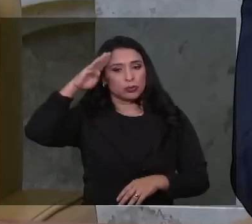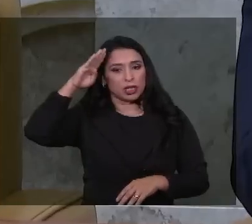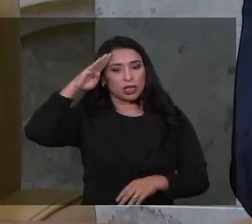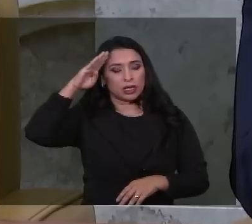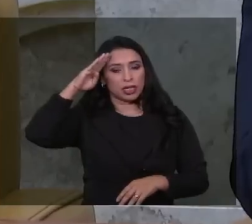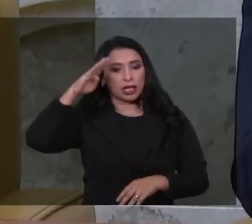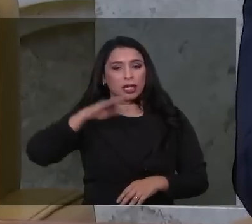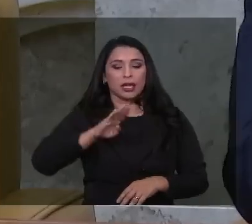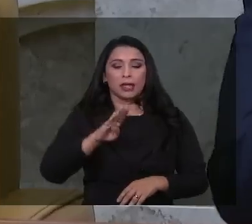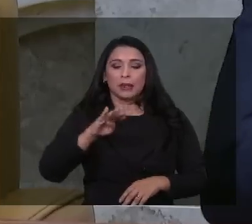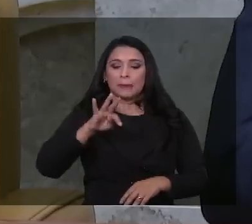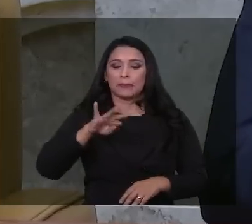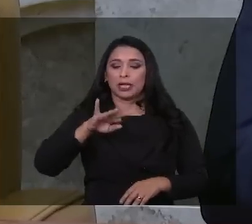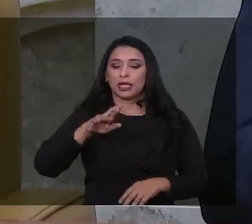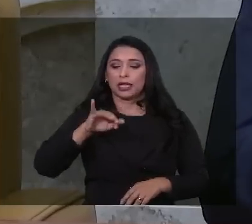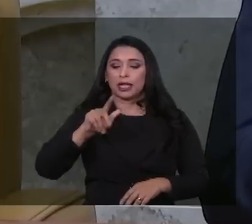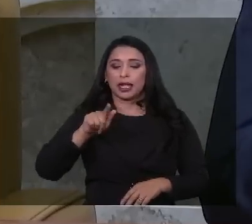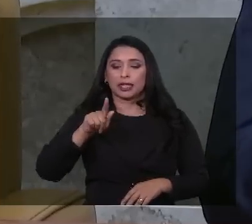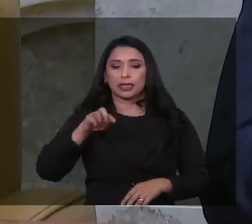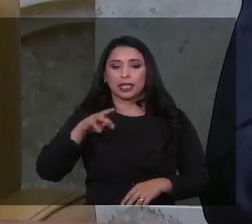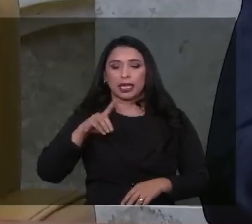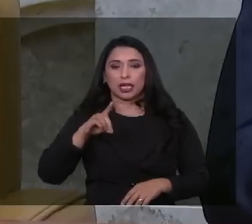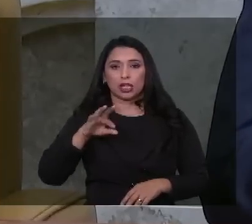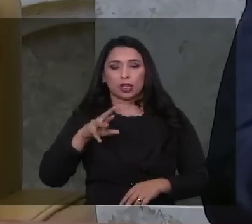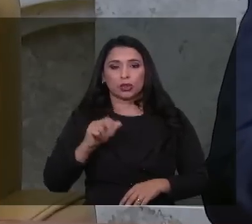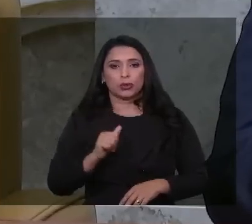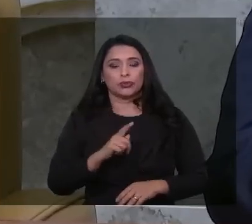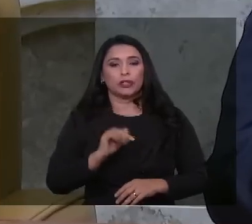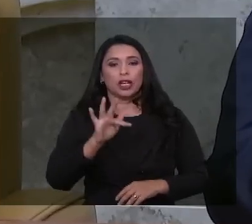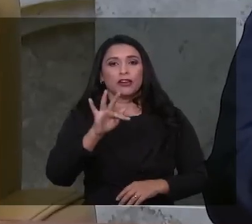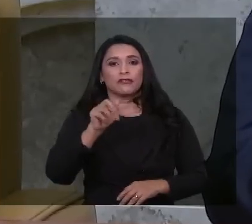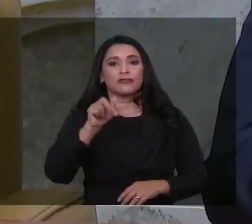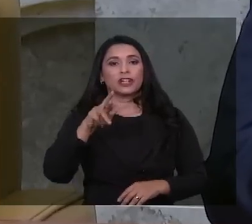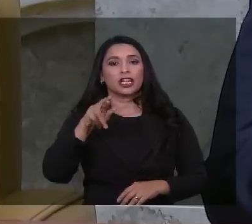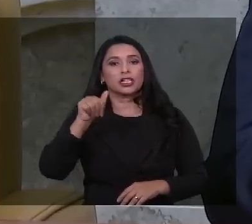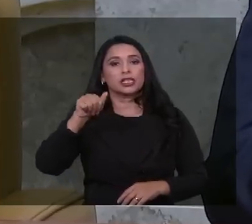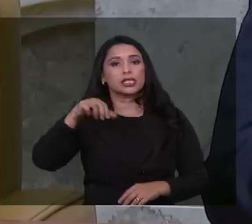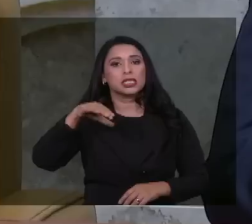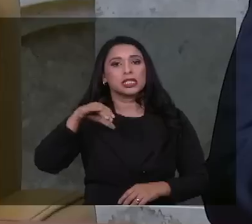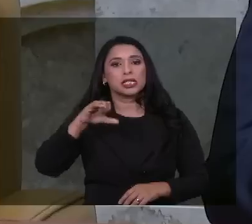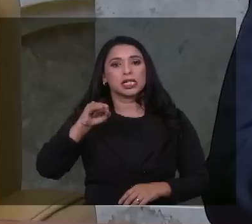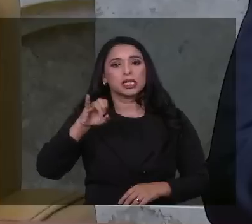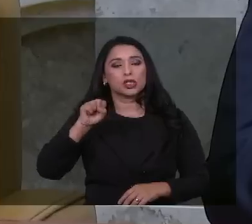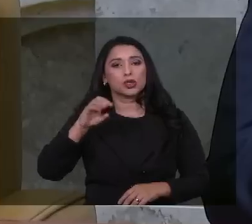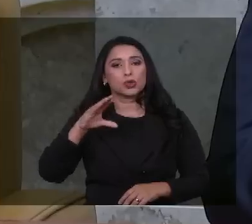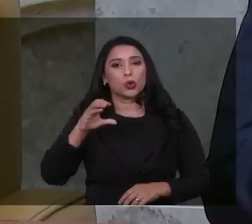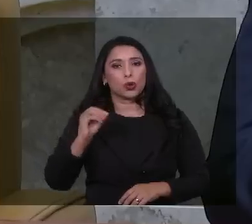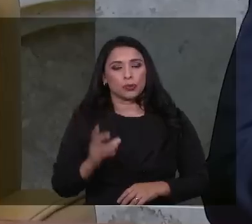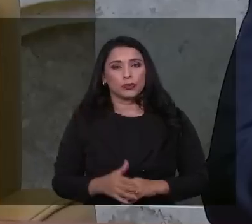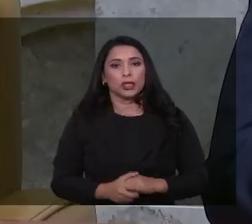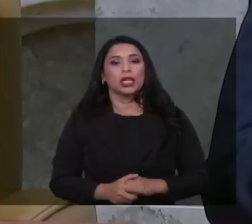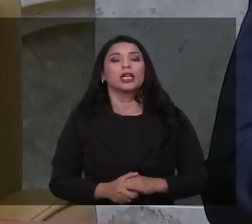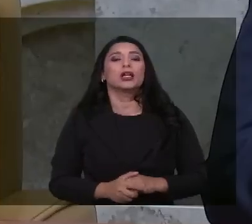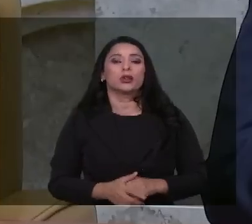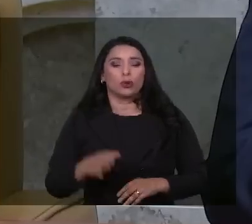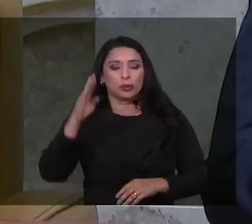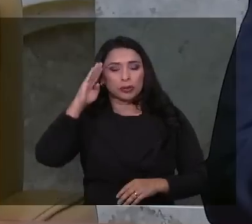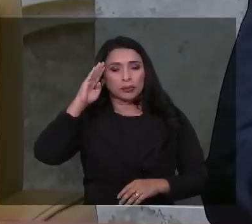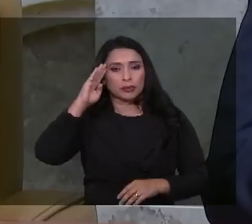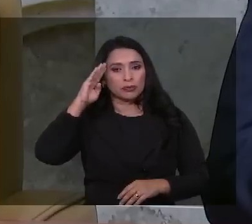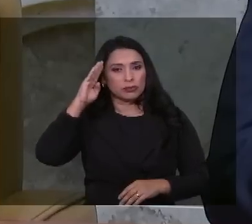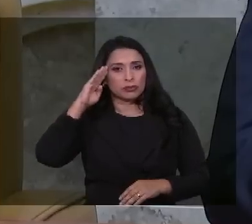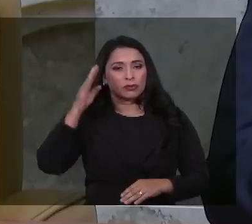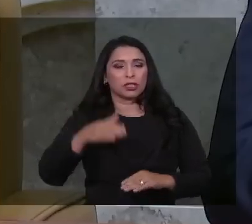Ar, Francisco José L. Parente Camelo, na pessoa de quem cumprimento todos os ministros